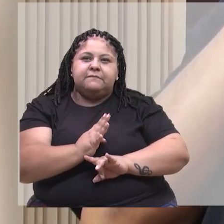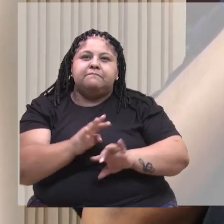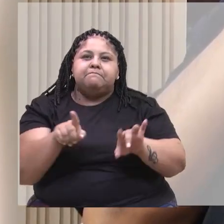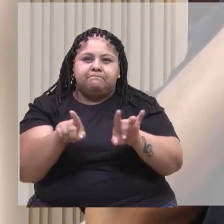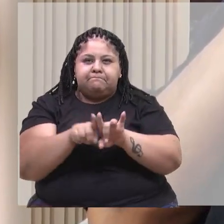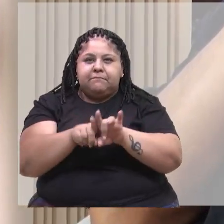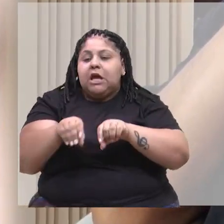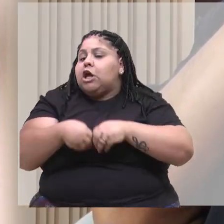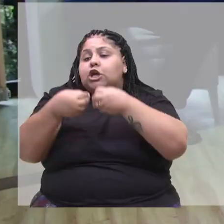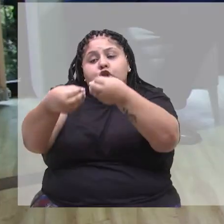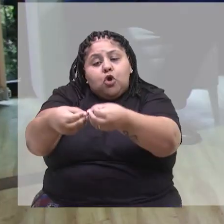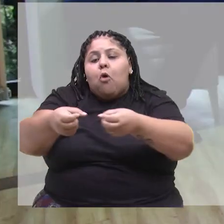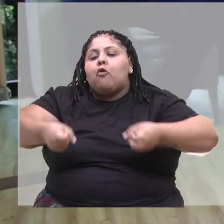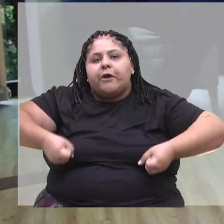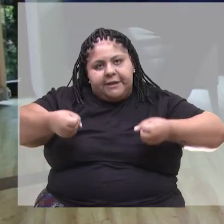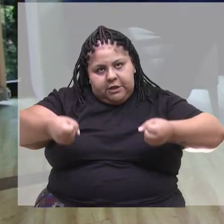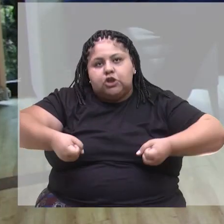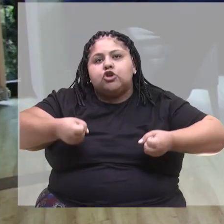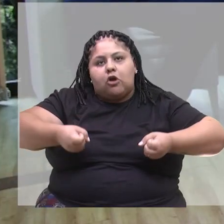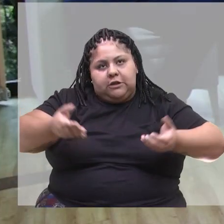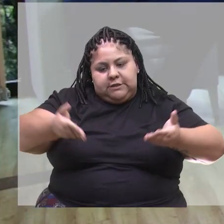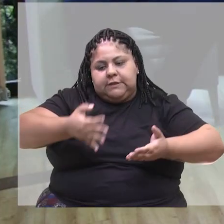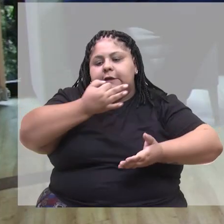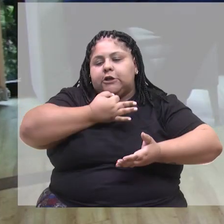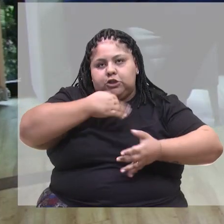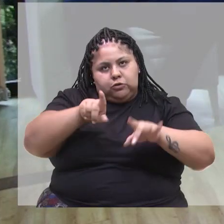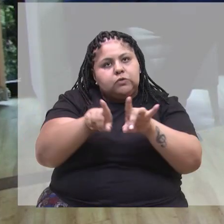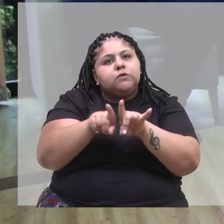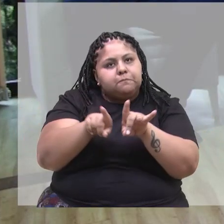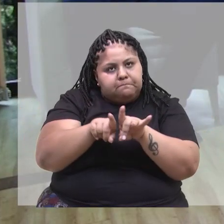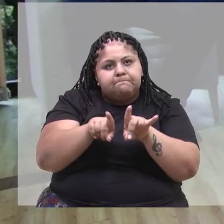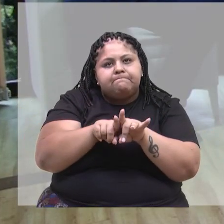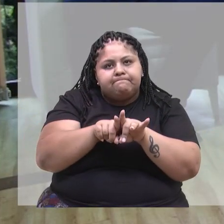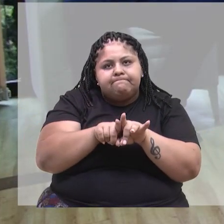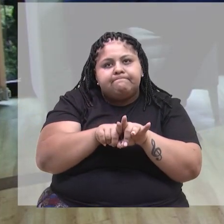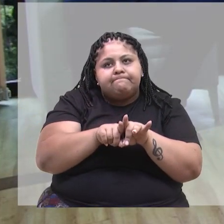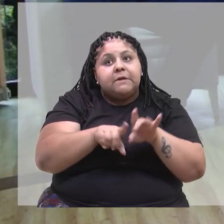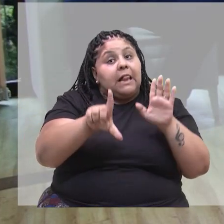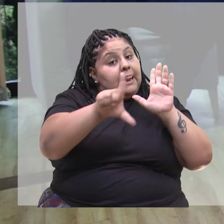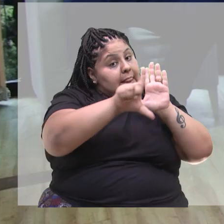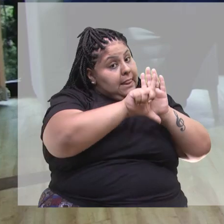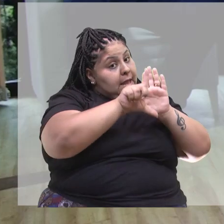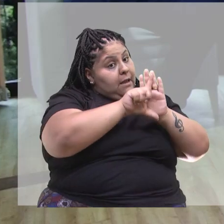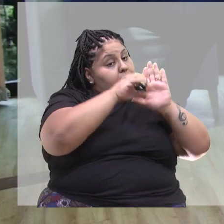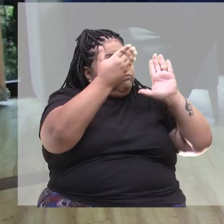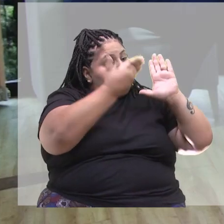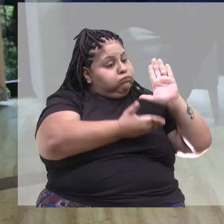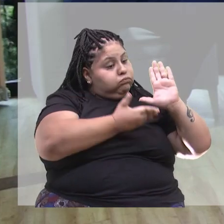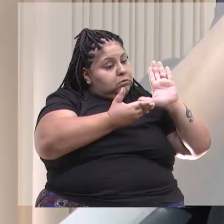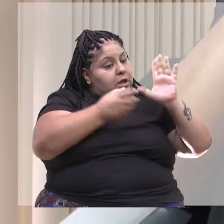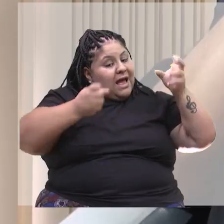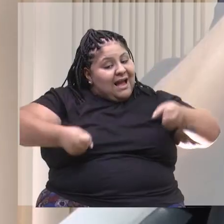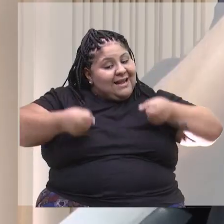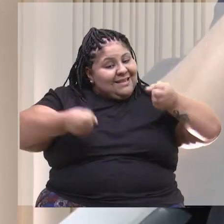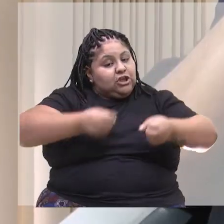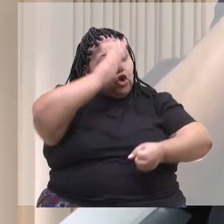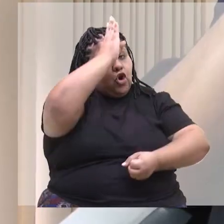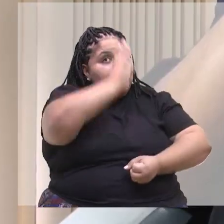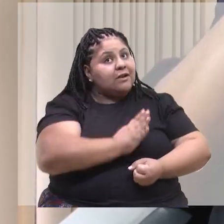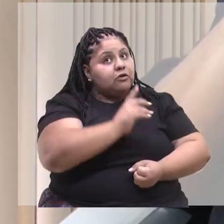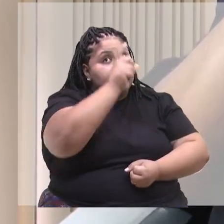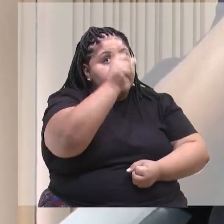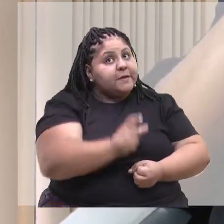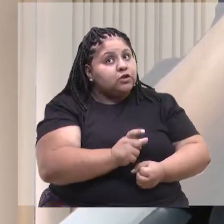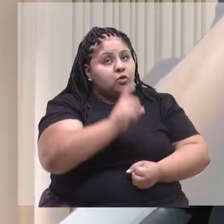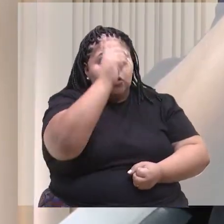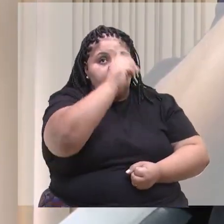Sul que doam, emprestam, entende? Então, porque está lá na Lei Brasileira de Inclusão. A cadeira de roda é gratuita à pessoa